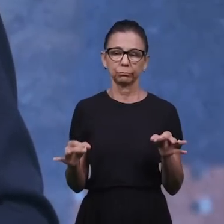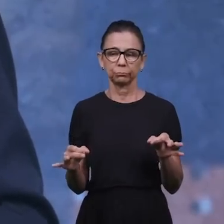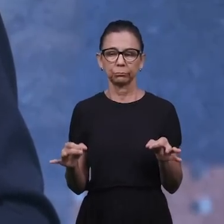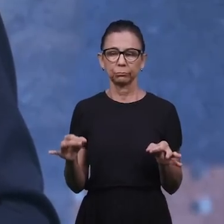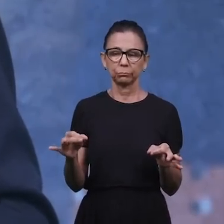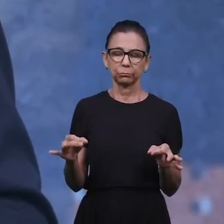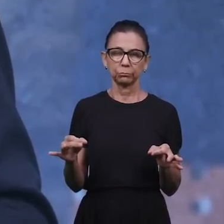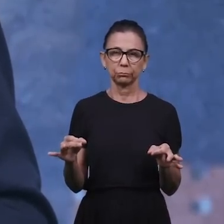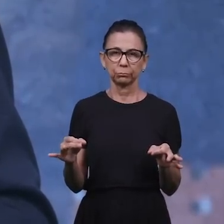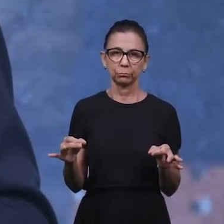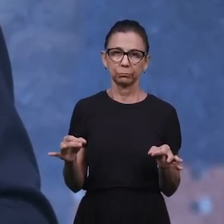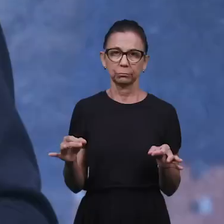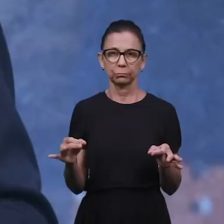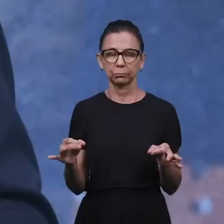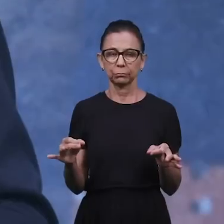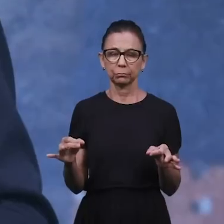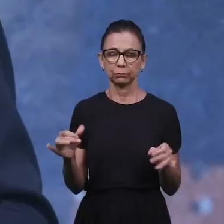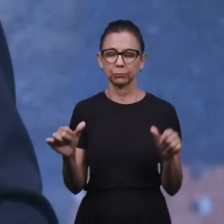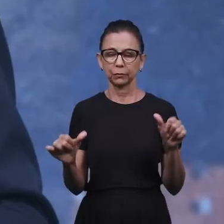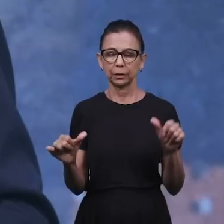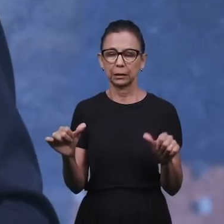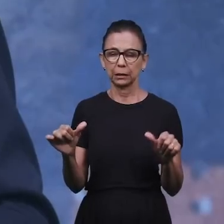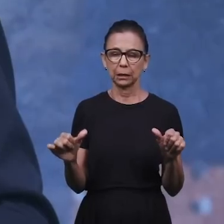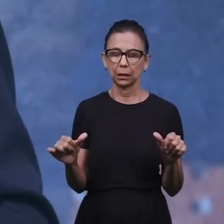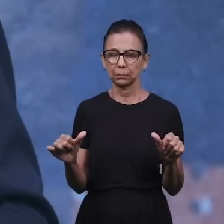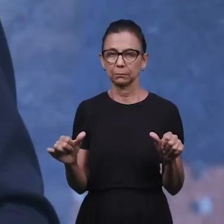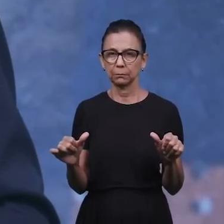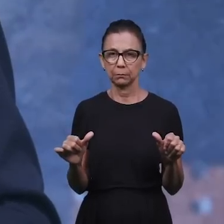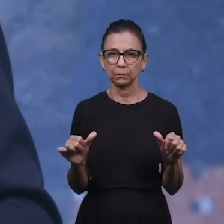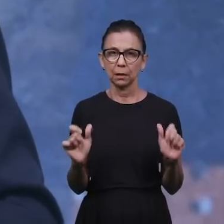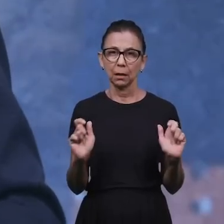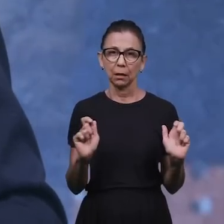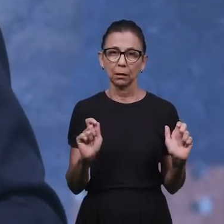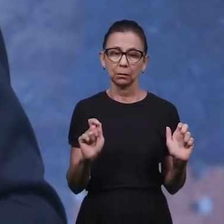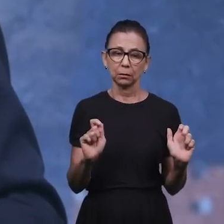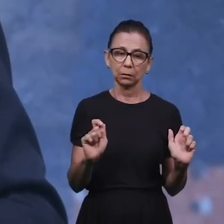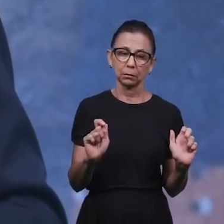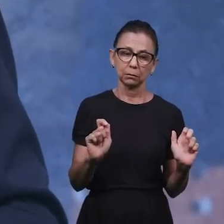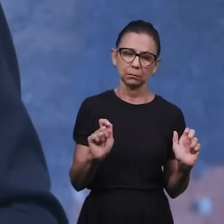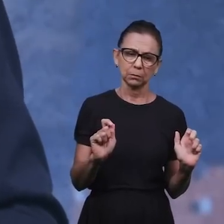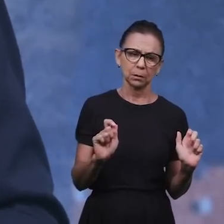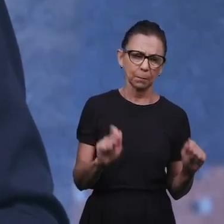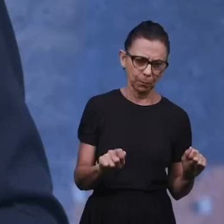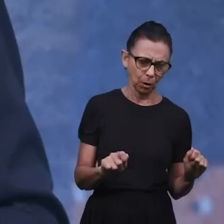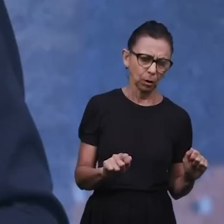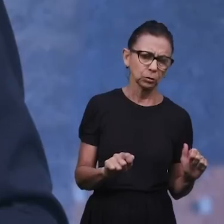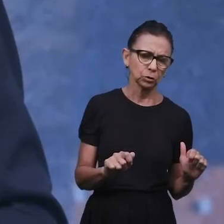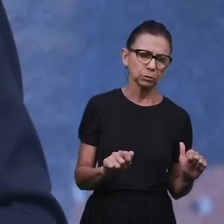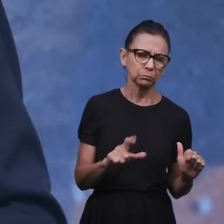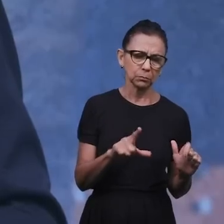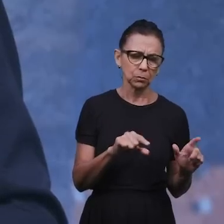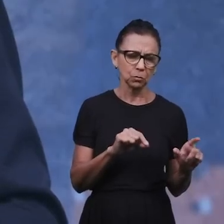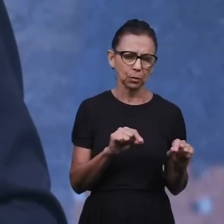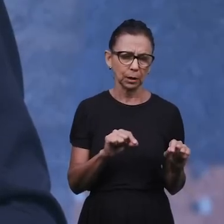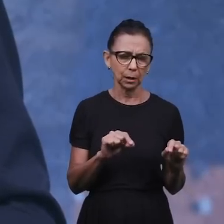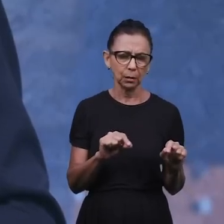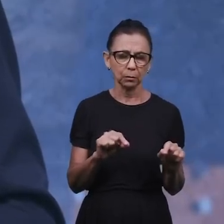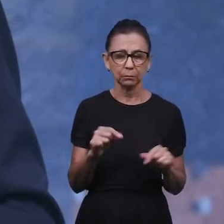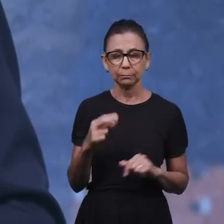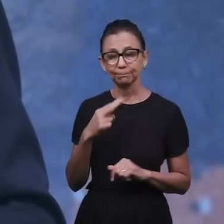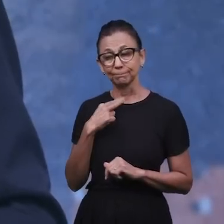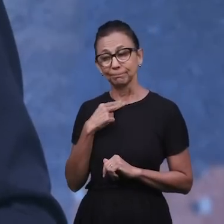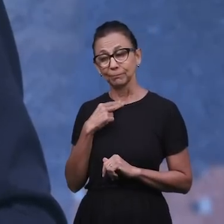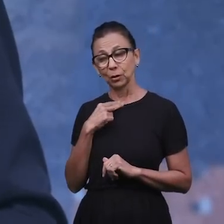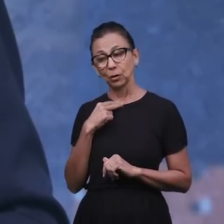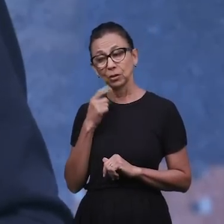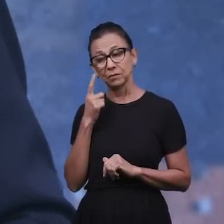na liberdade que o Senhor nos dá de escolher, entender se eu estou disposto a ter uma luta na minha vida por não abrir